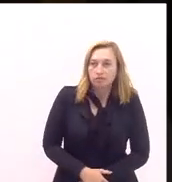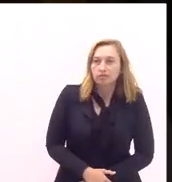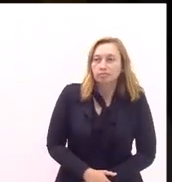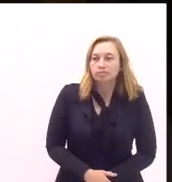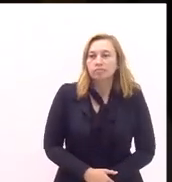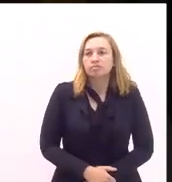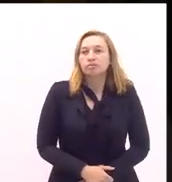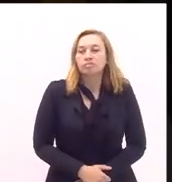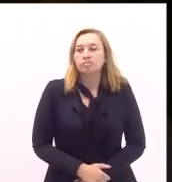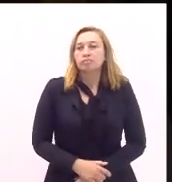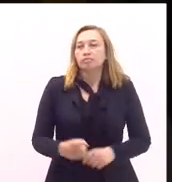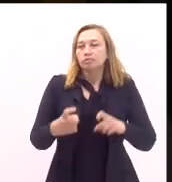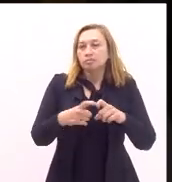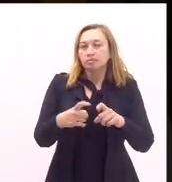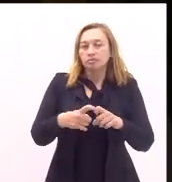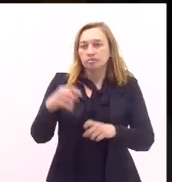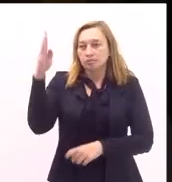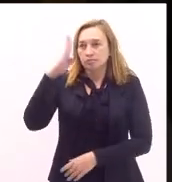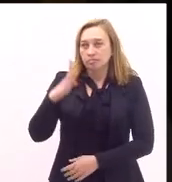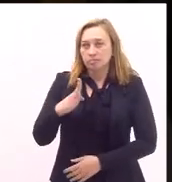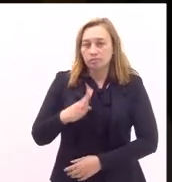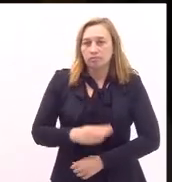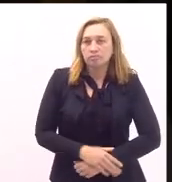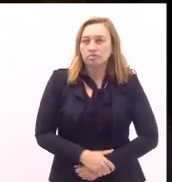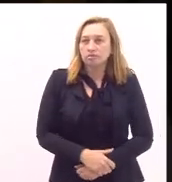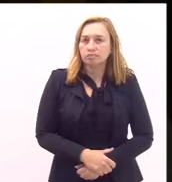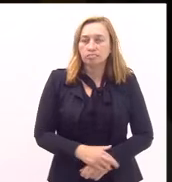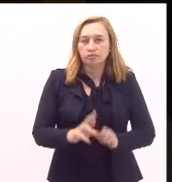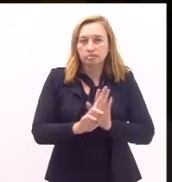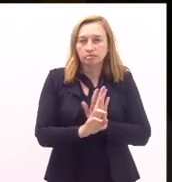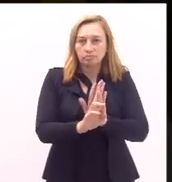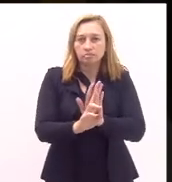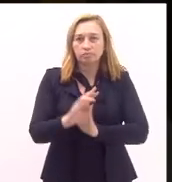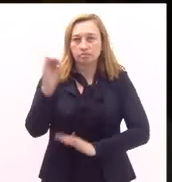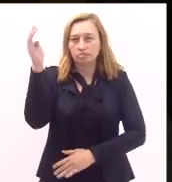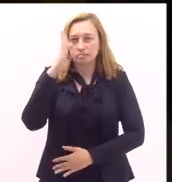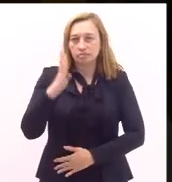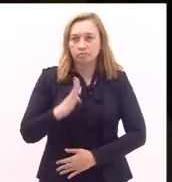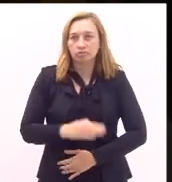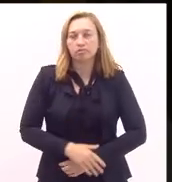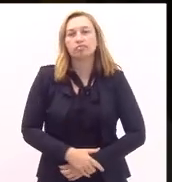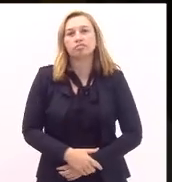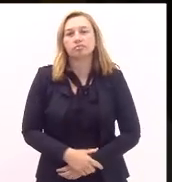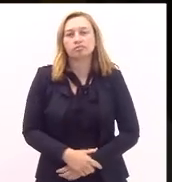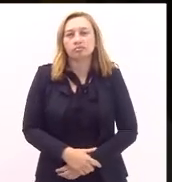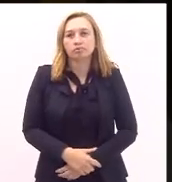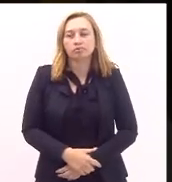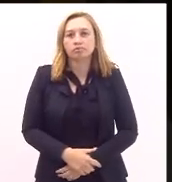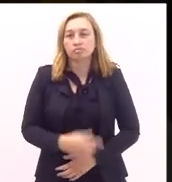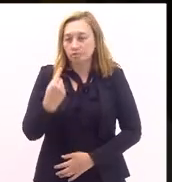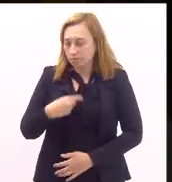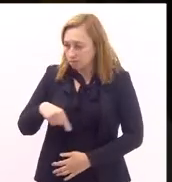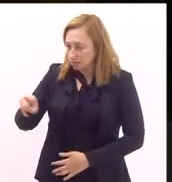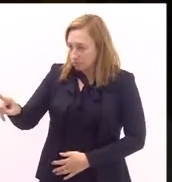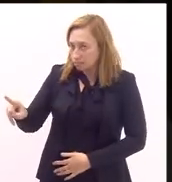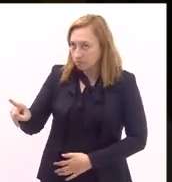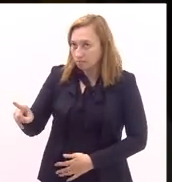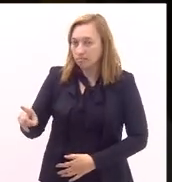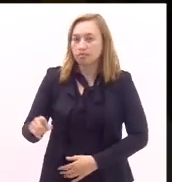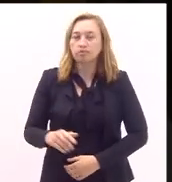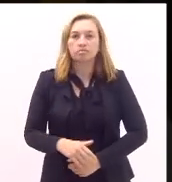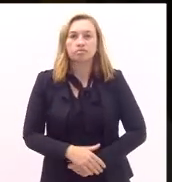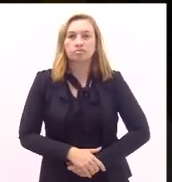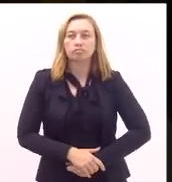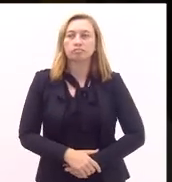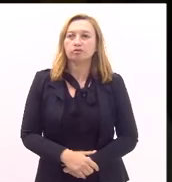enviou um médico brasileiro e para representar o Brasil e esse médico foi lá a sustentar a seguinte